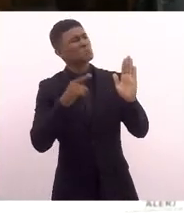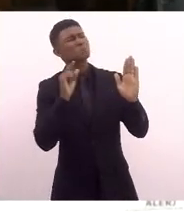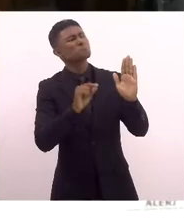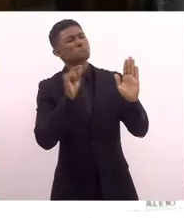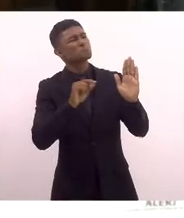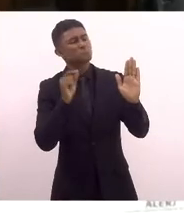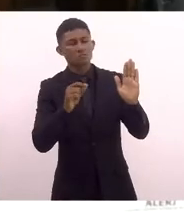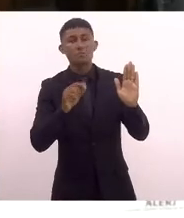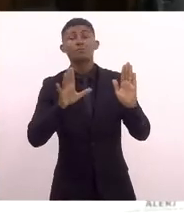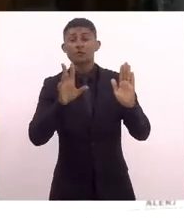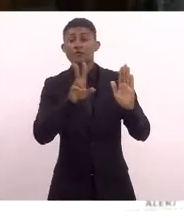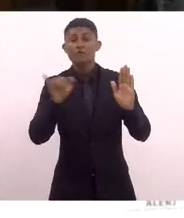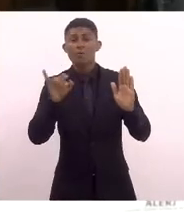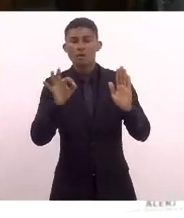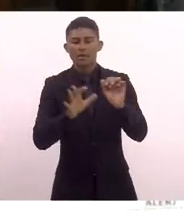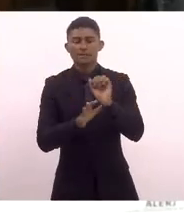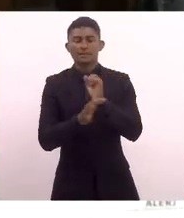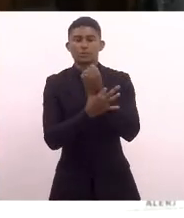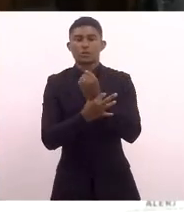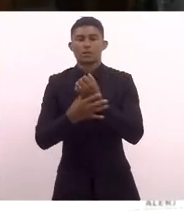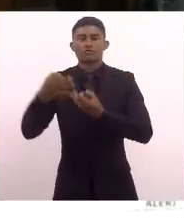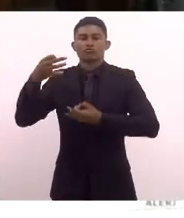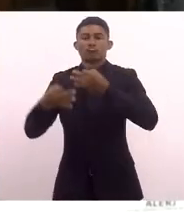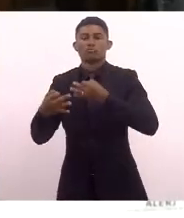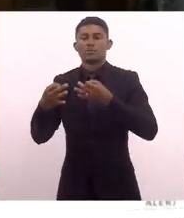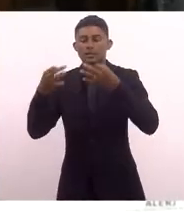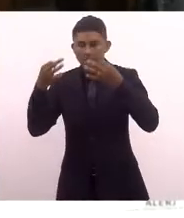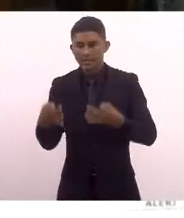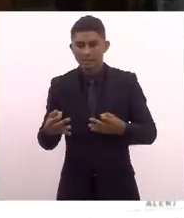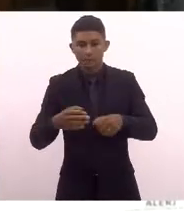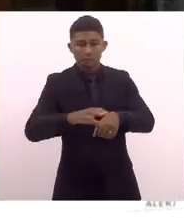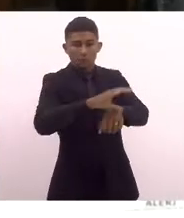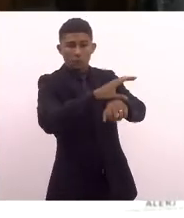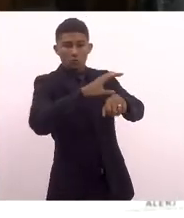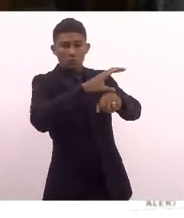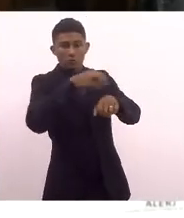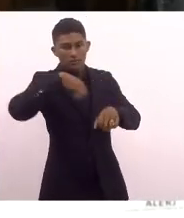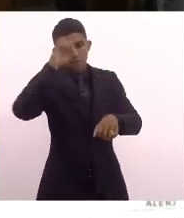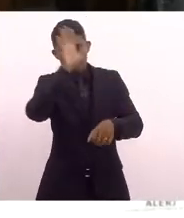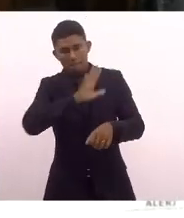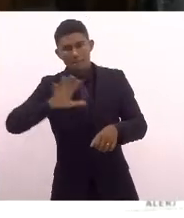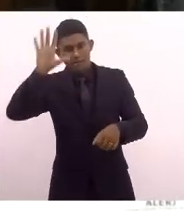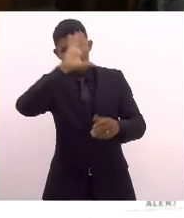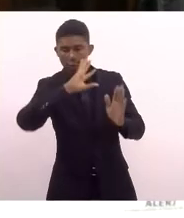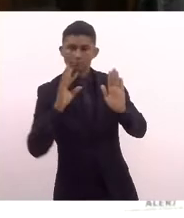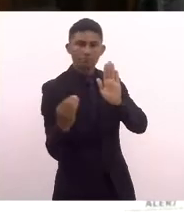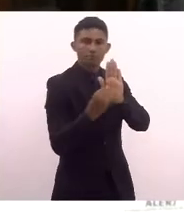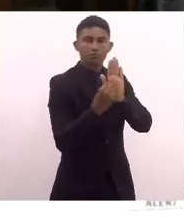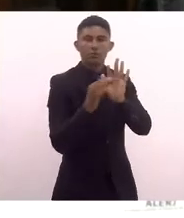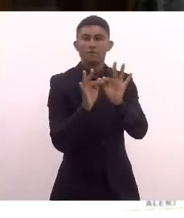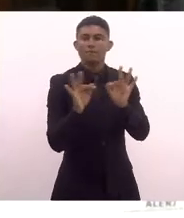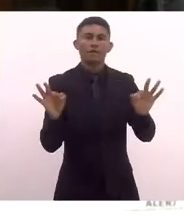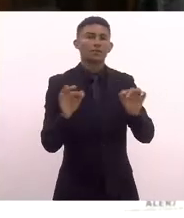garantia jurídica, levando à Constituição brasileira a frase que diz